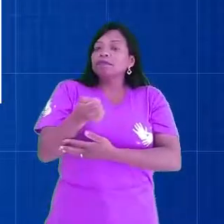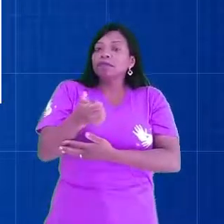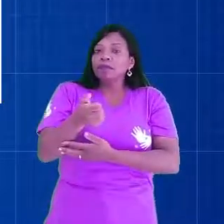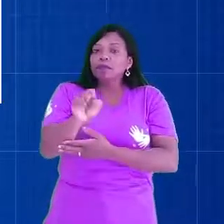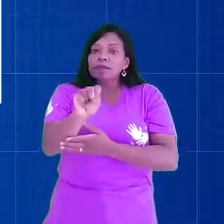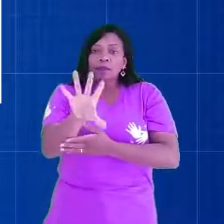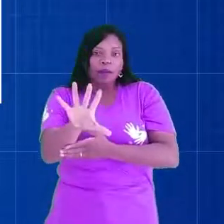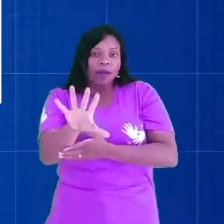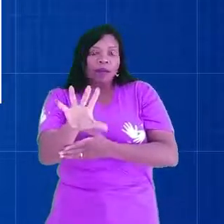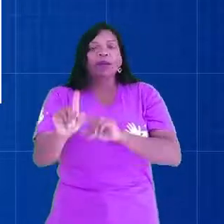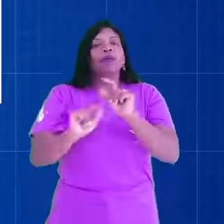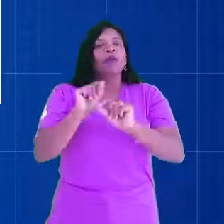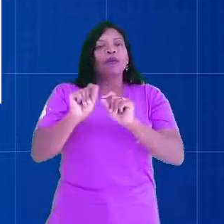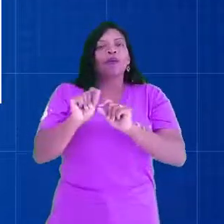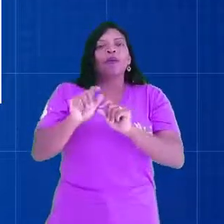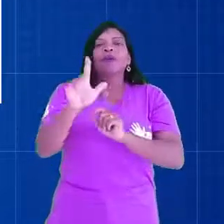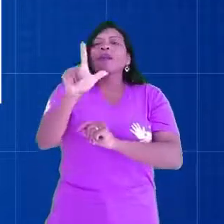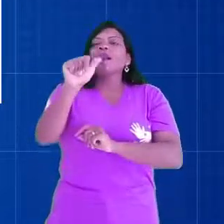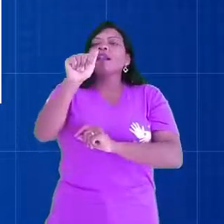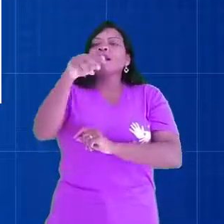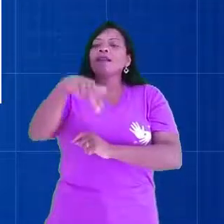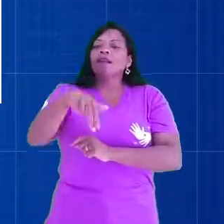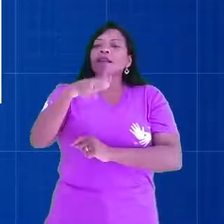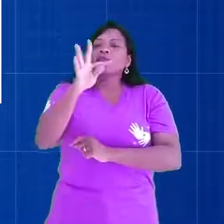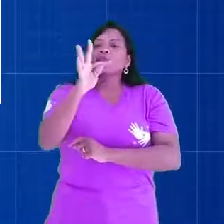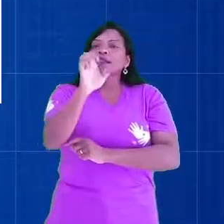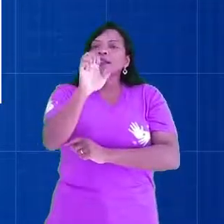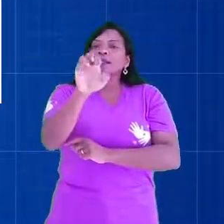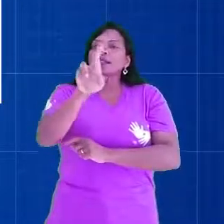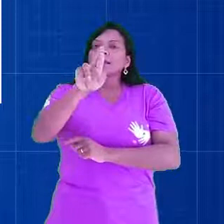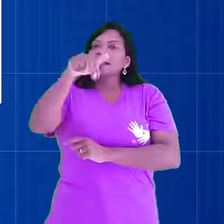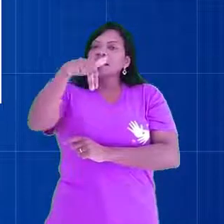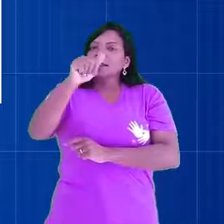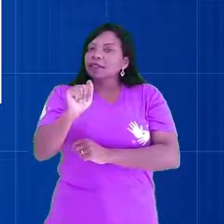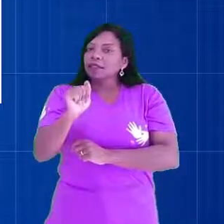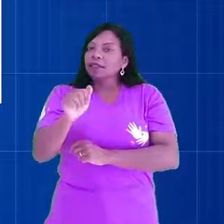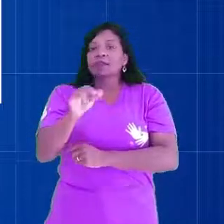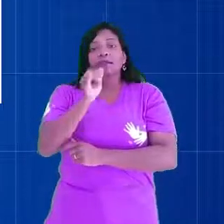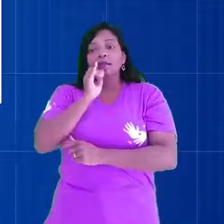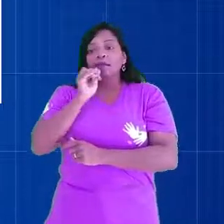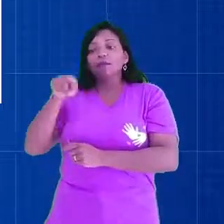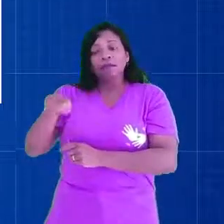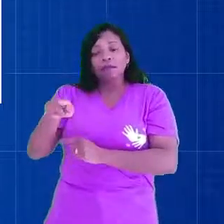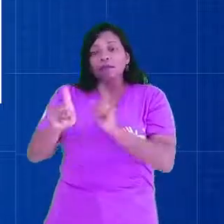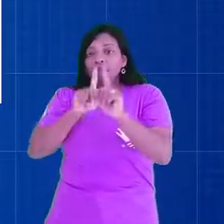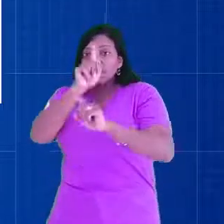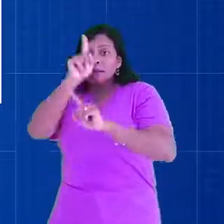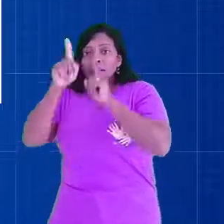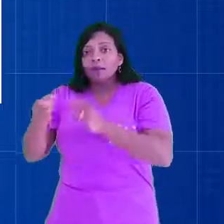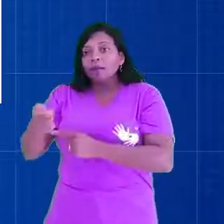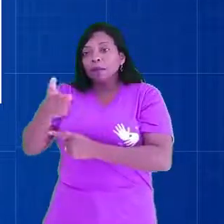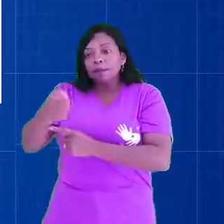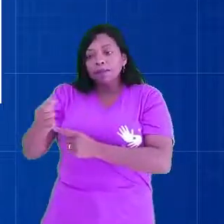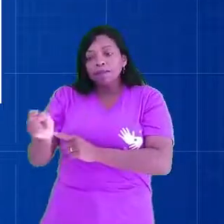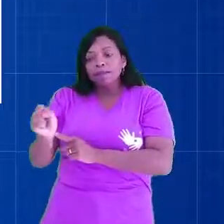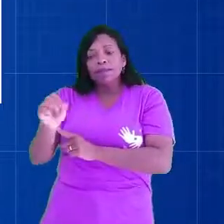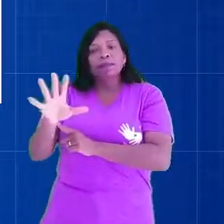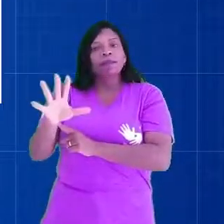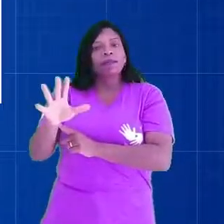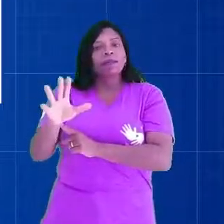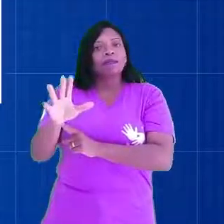lanterna é um exemplo de fonte de luz artificial também. Agora a gente vai entrar no